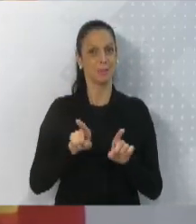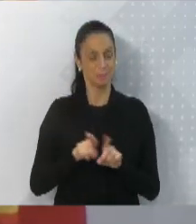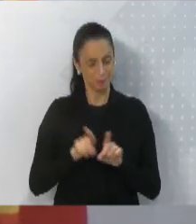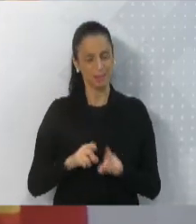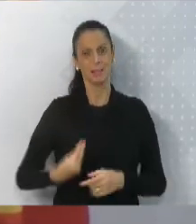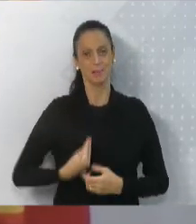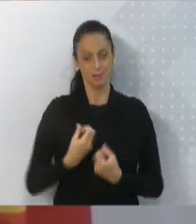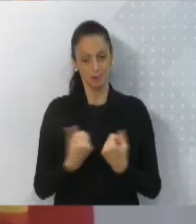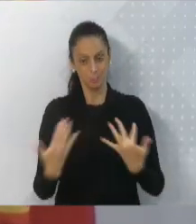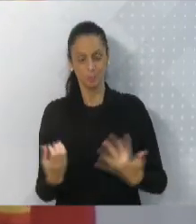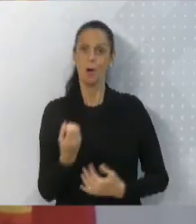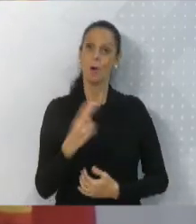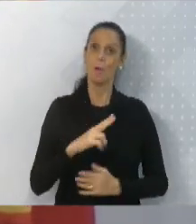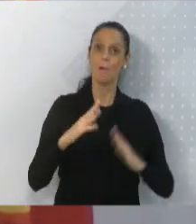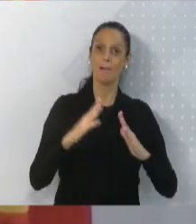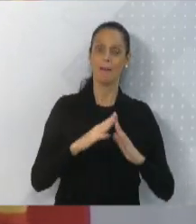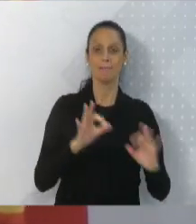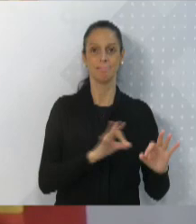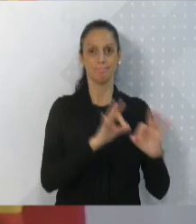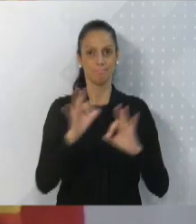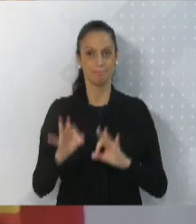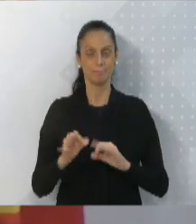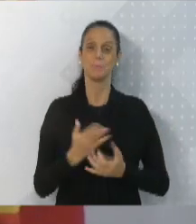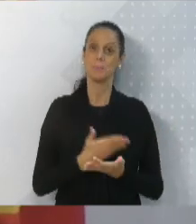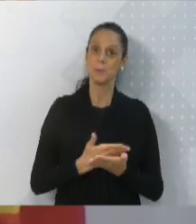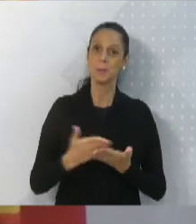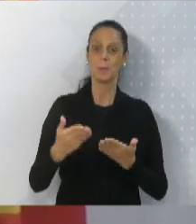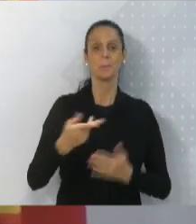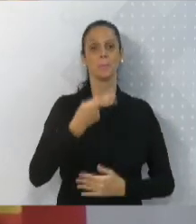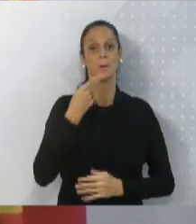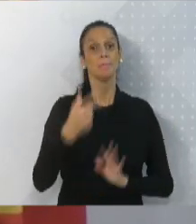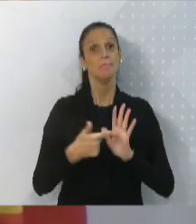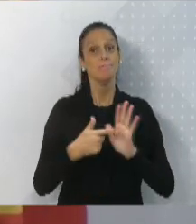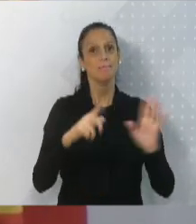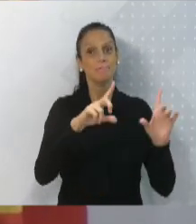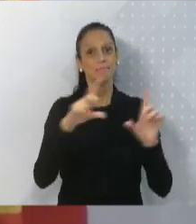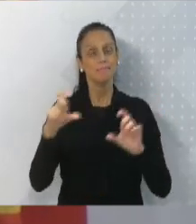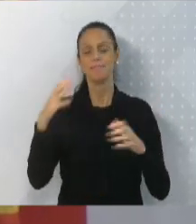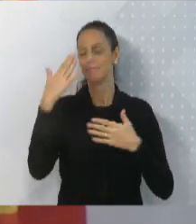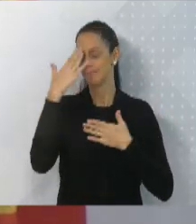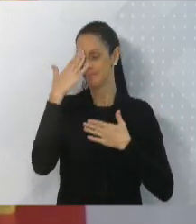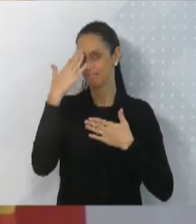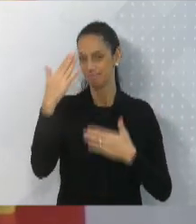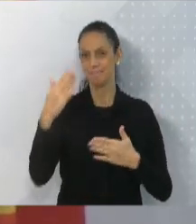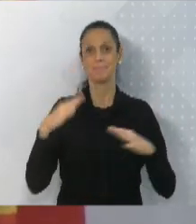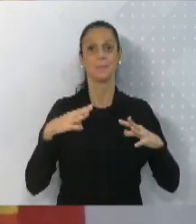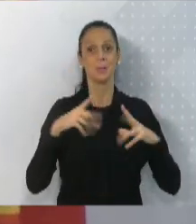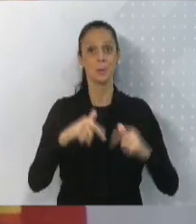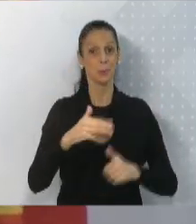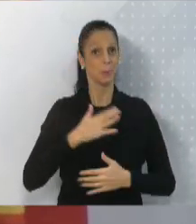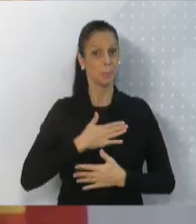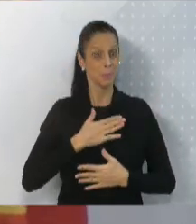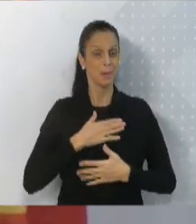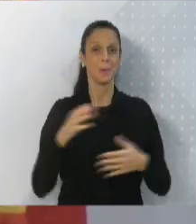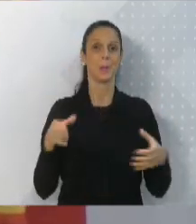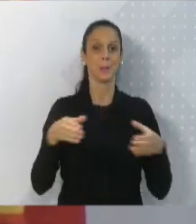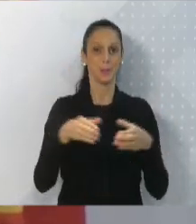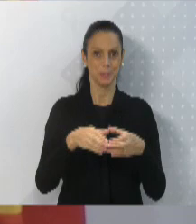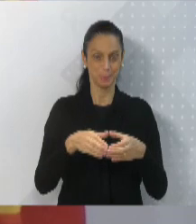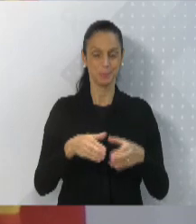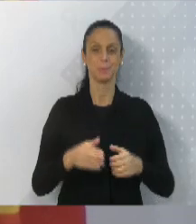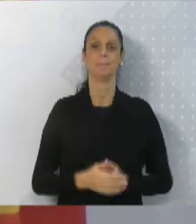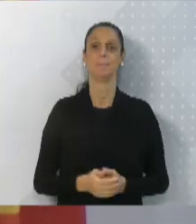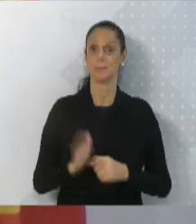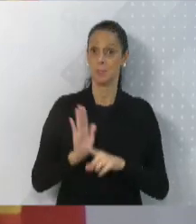eu quero iniciar a minha fala já aqui com fotos aí agradecendo a toda a minha equipe se colocou